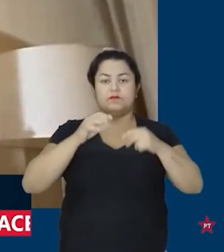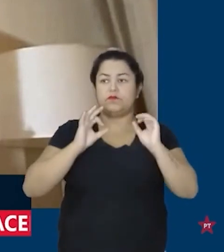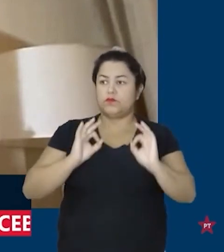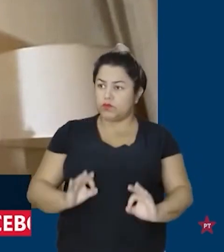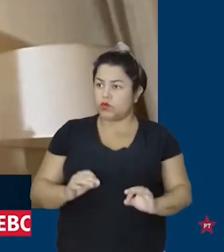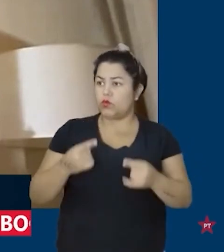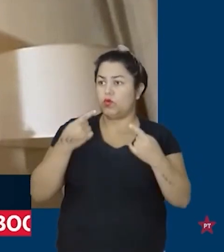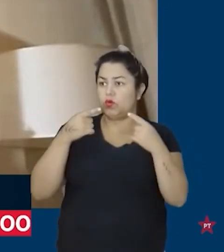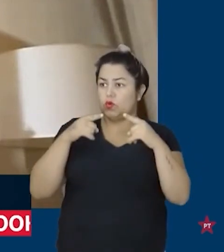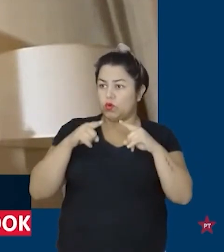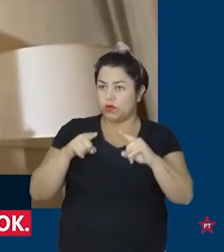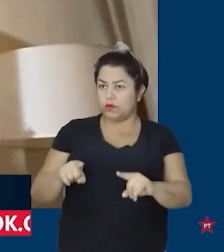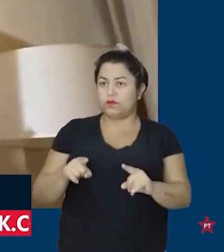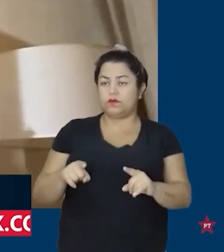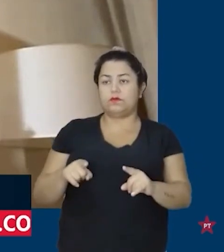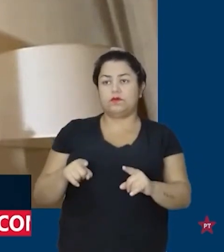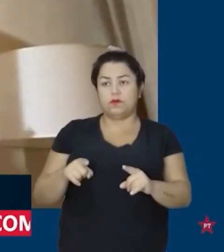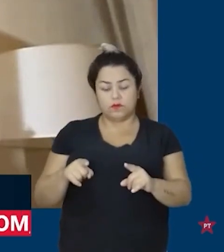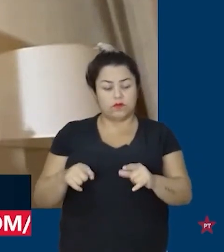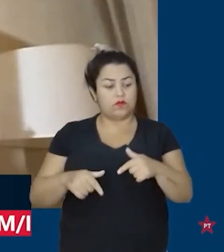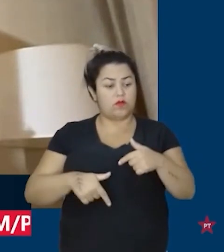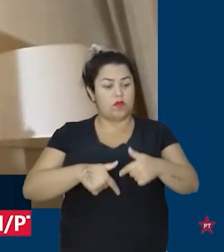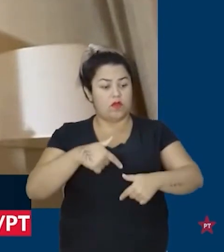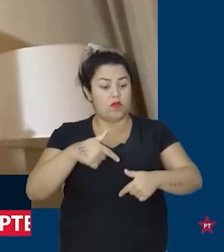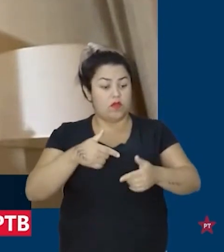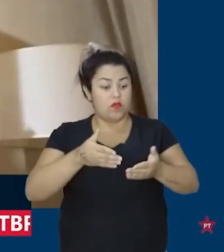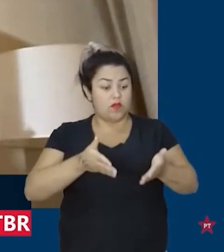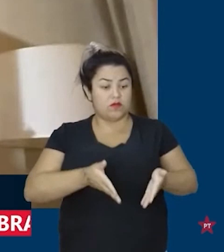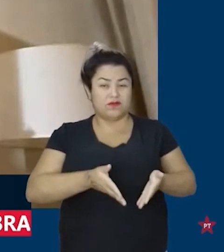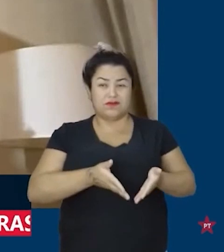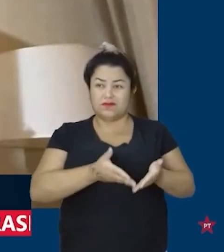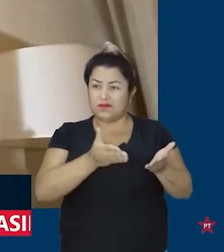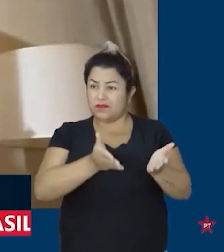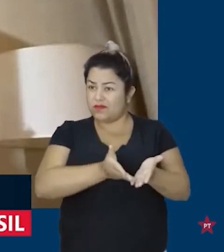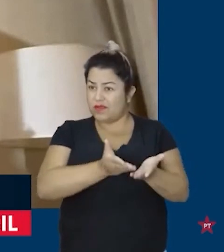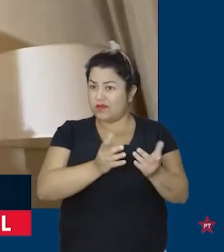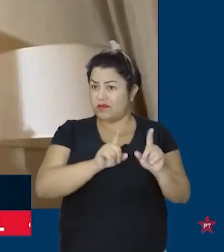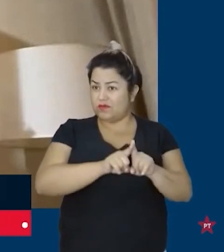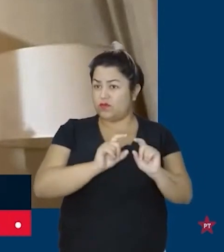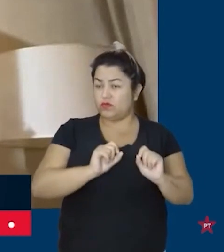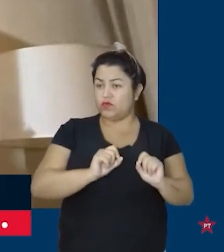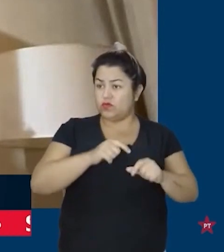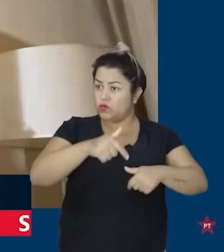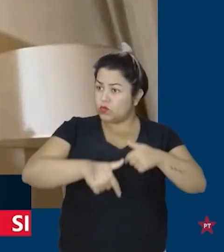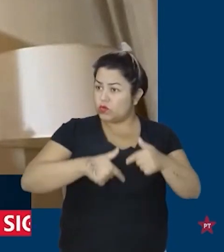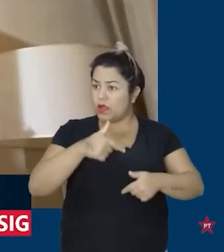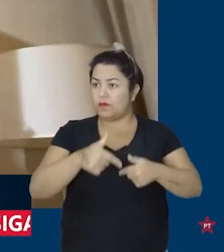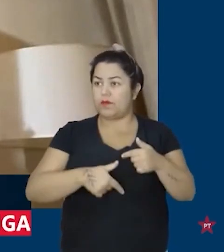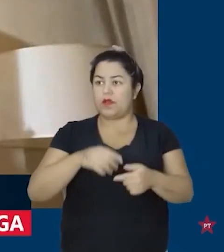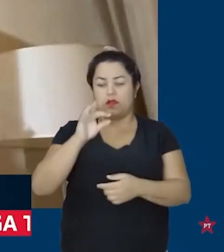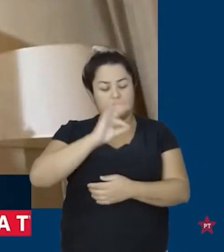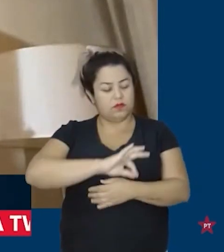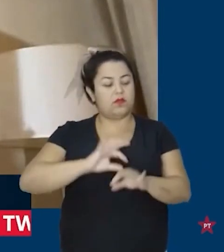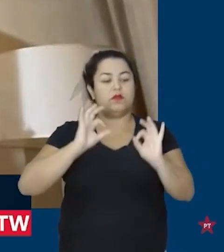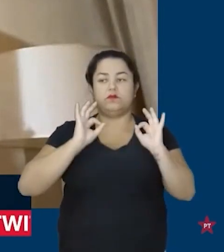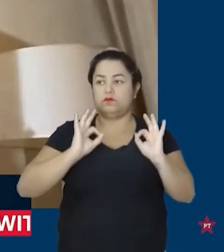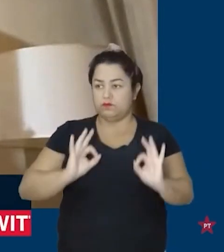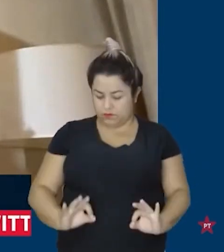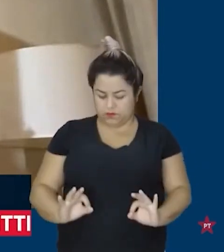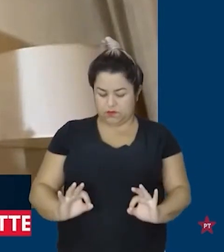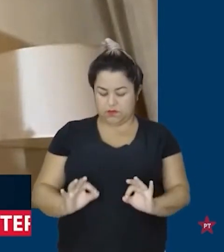à precarização do trabalho, a gente está falando da uberização do trabalho, salário digno